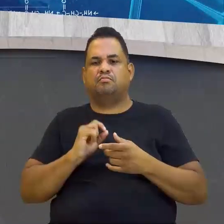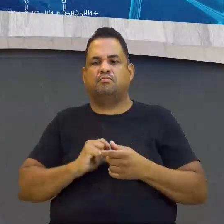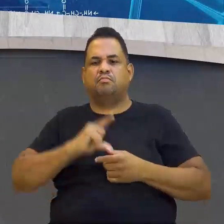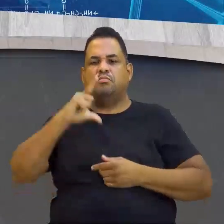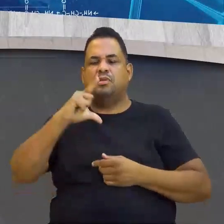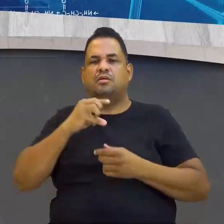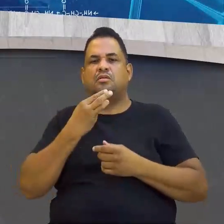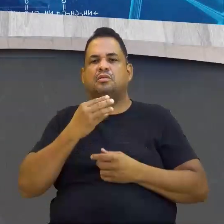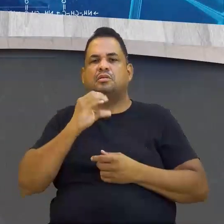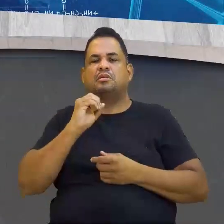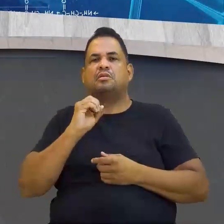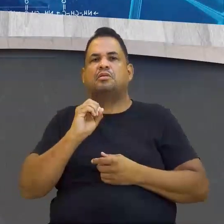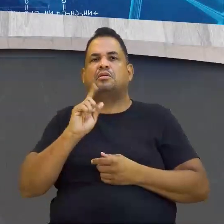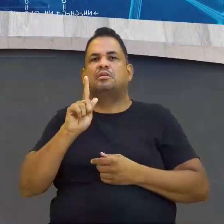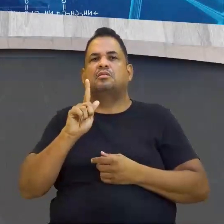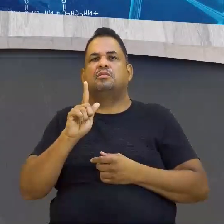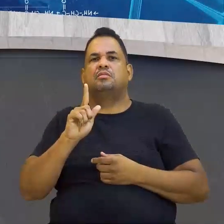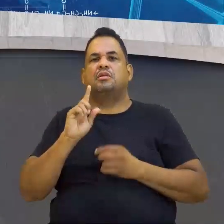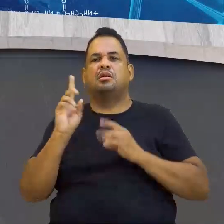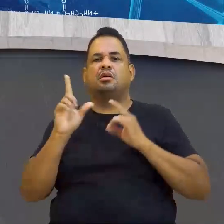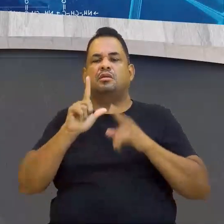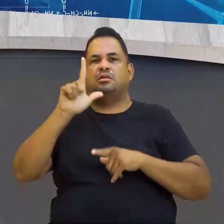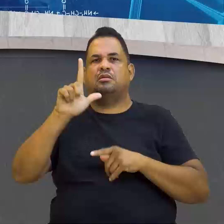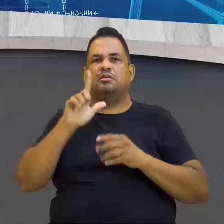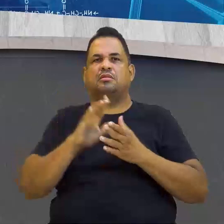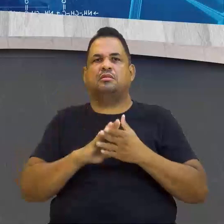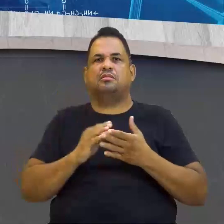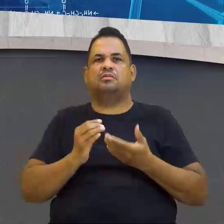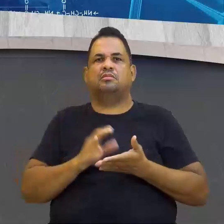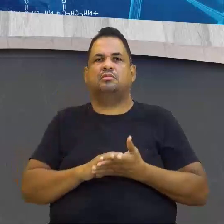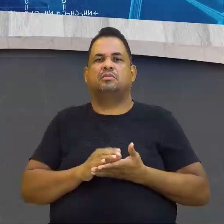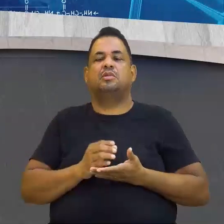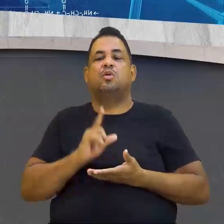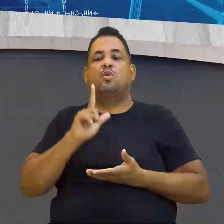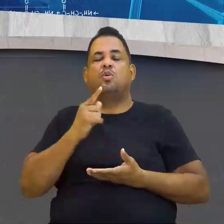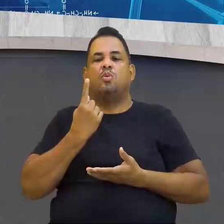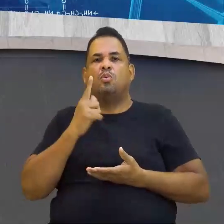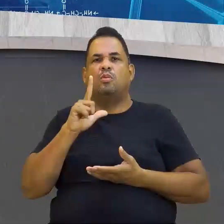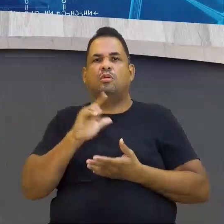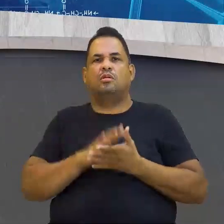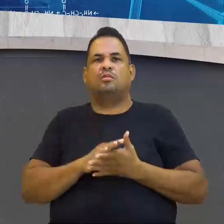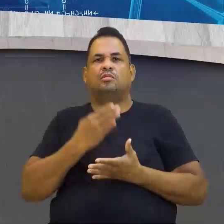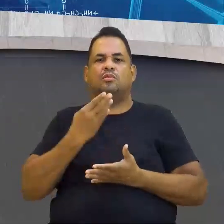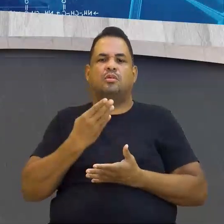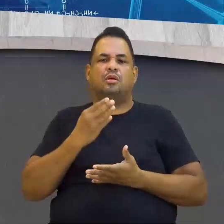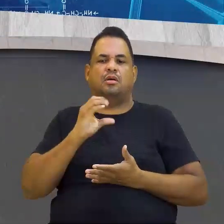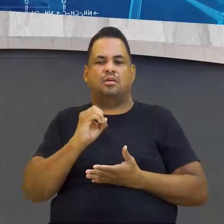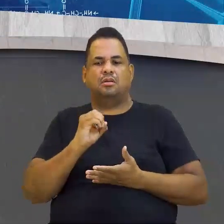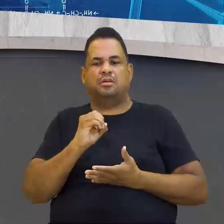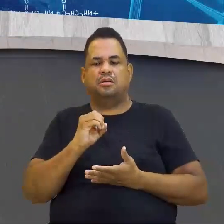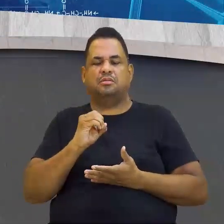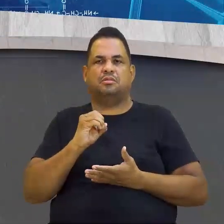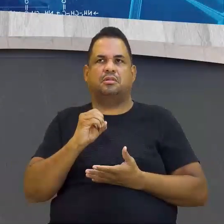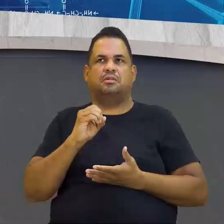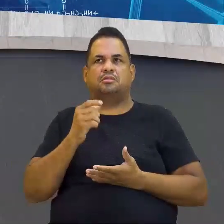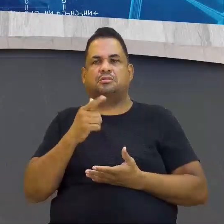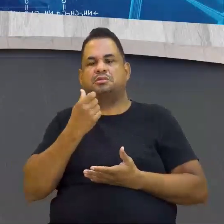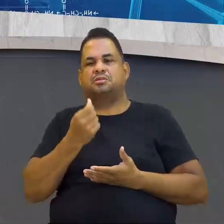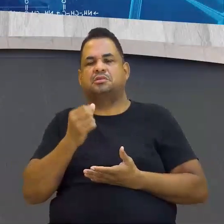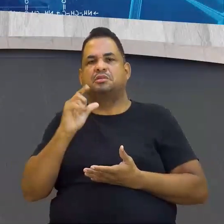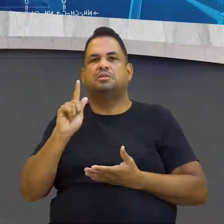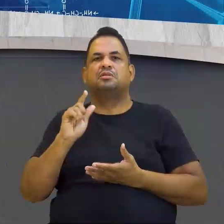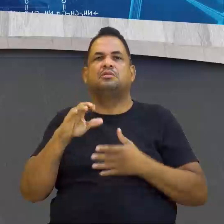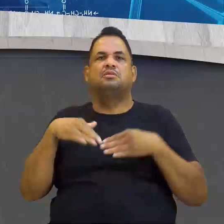30 gramas por litro de sal. E aí, em 1 litro de água, a gente vai ter 40 gramas, 50 gramas, 60